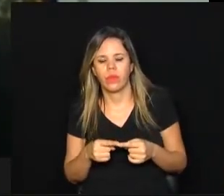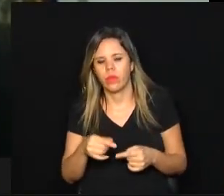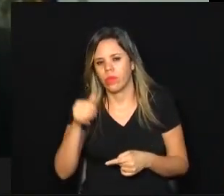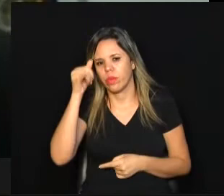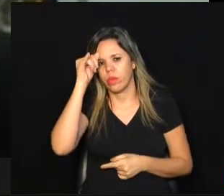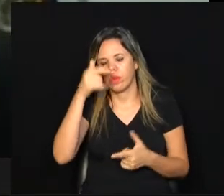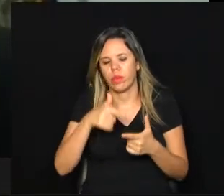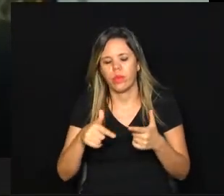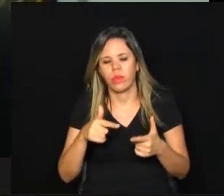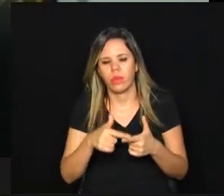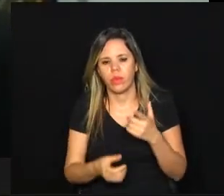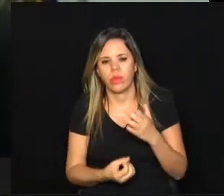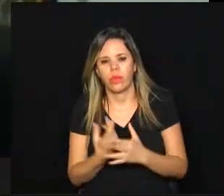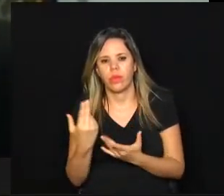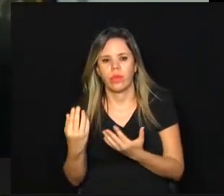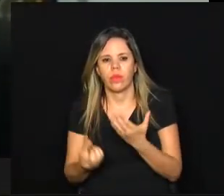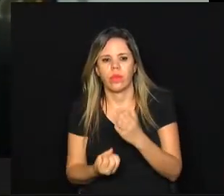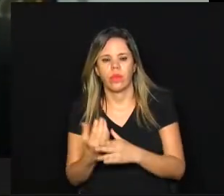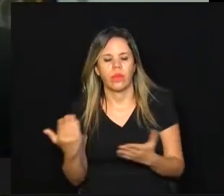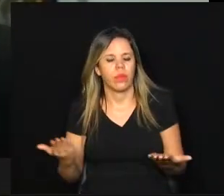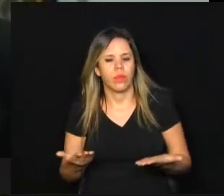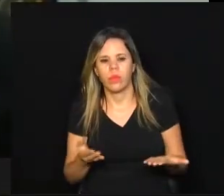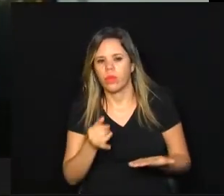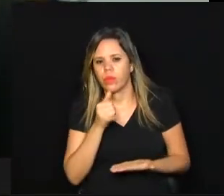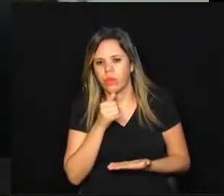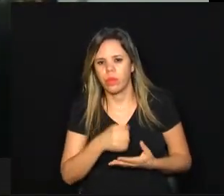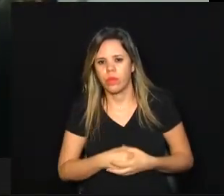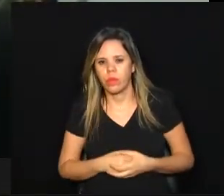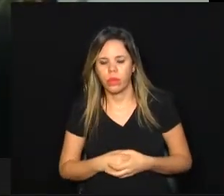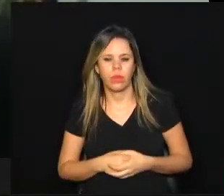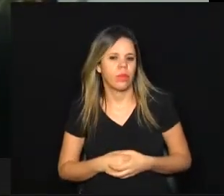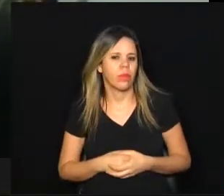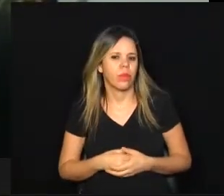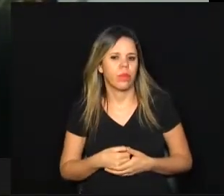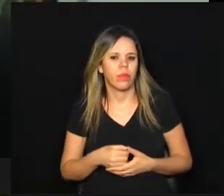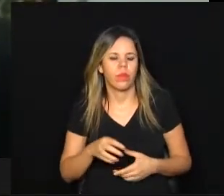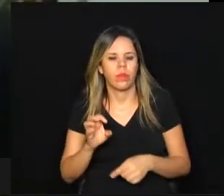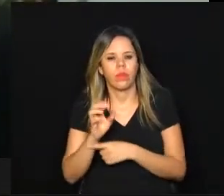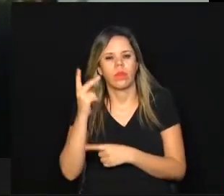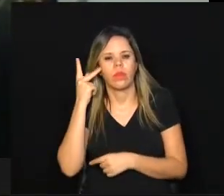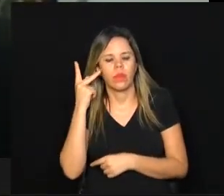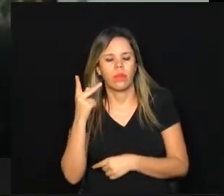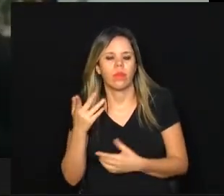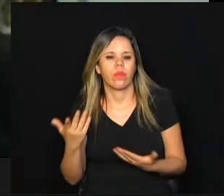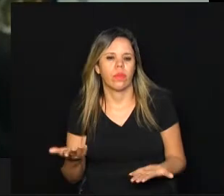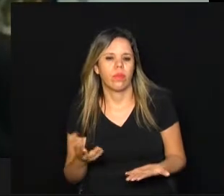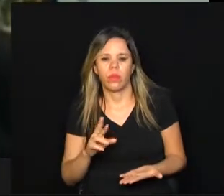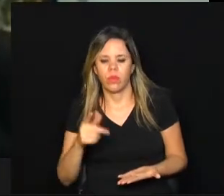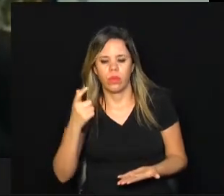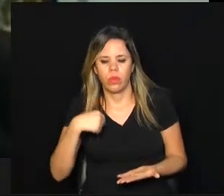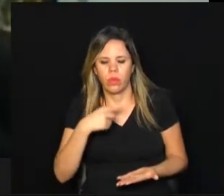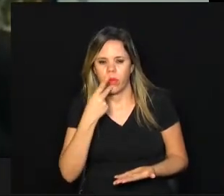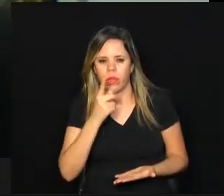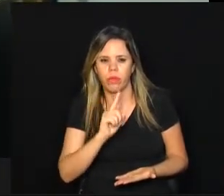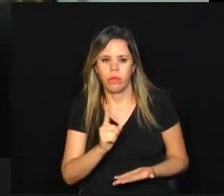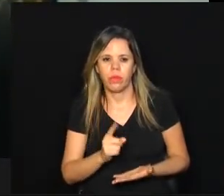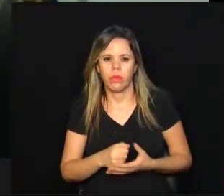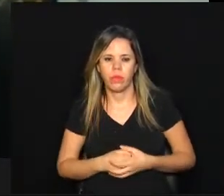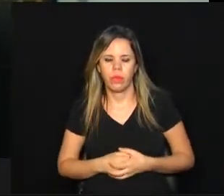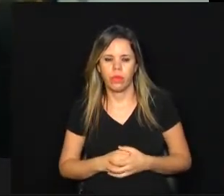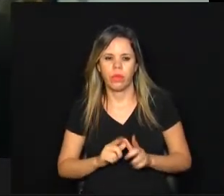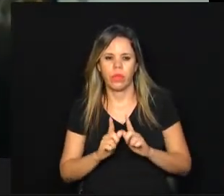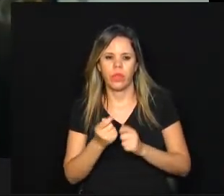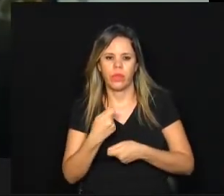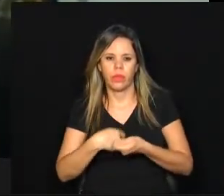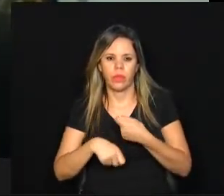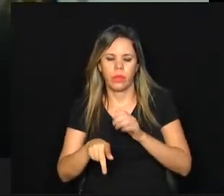que situações como acontece hoje, por exemplo. A capital São Paulo, isso não sou eu que estou dizendo, são gestores